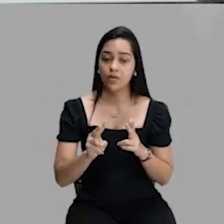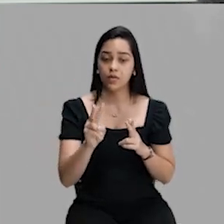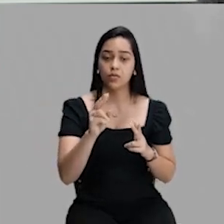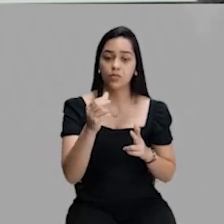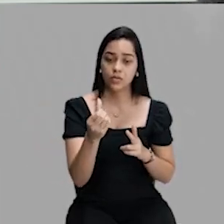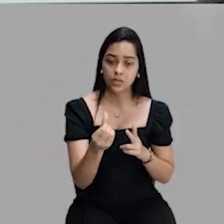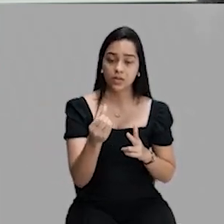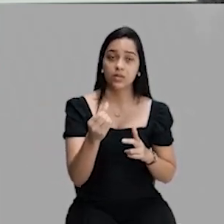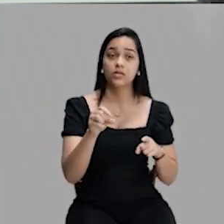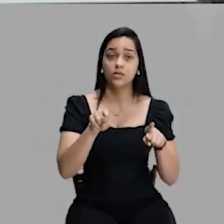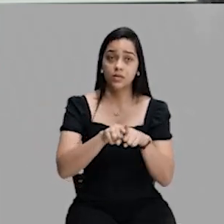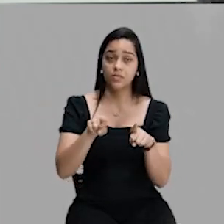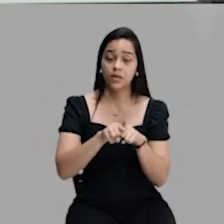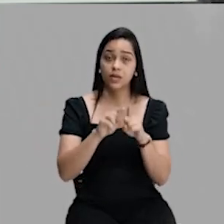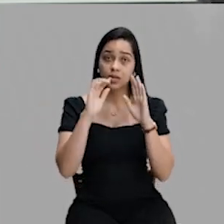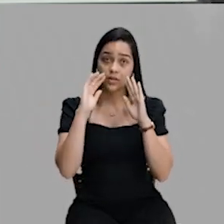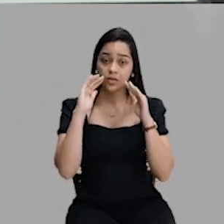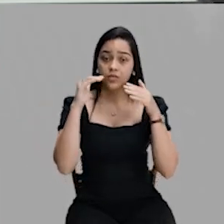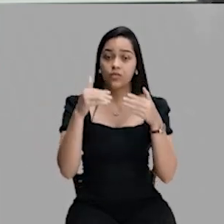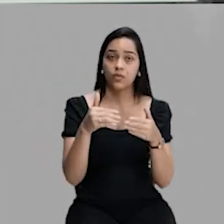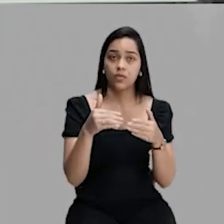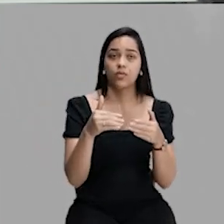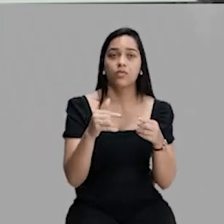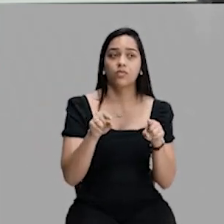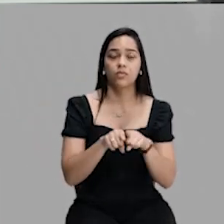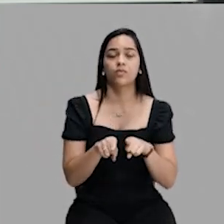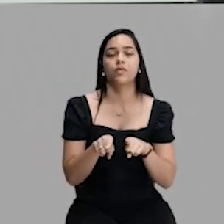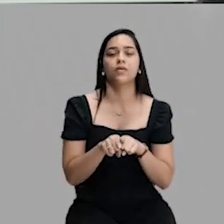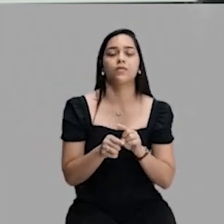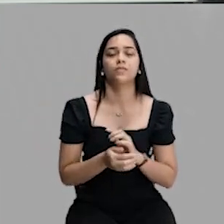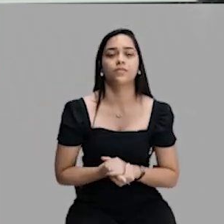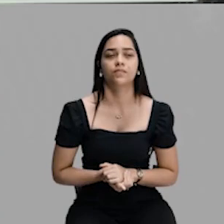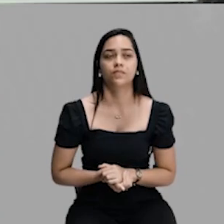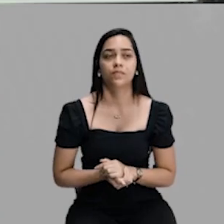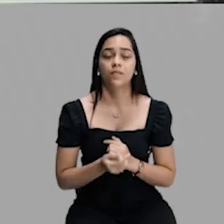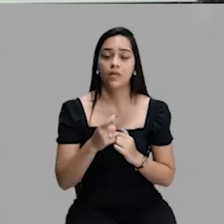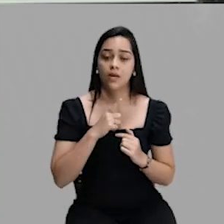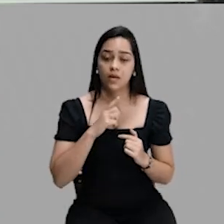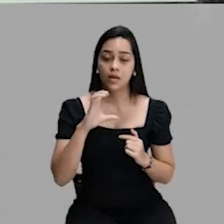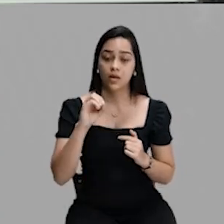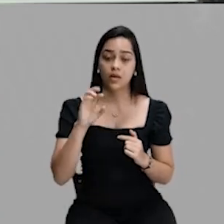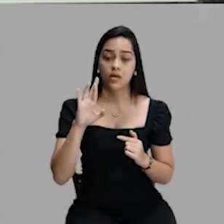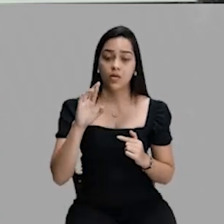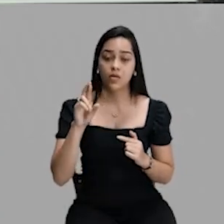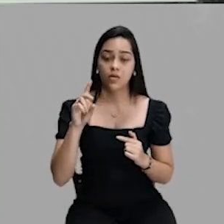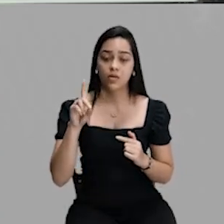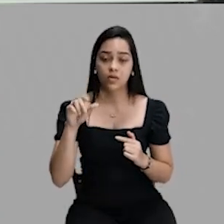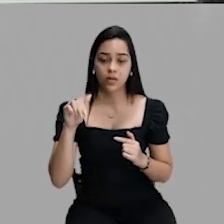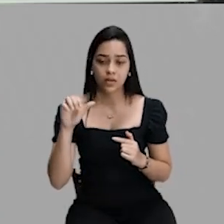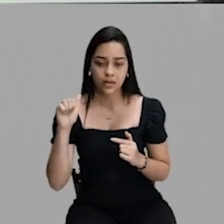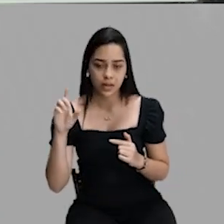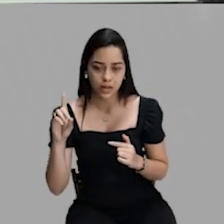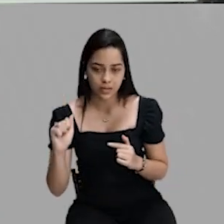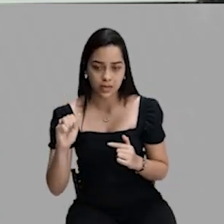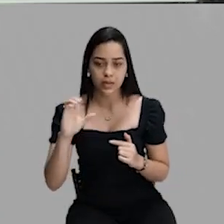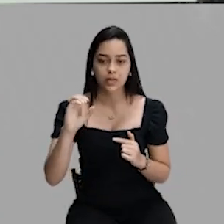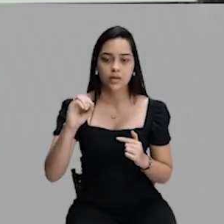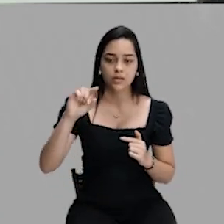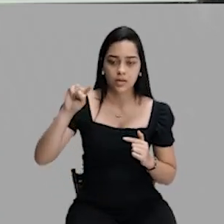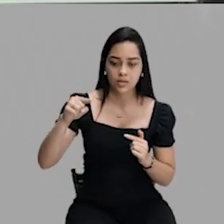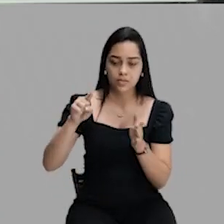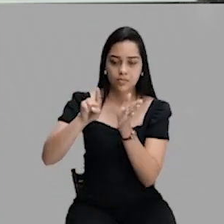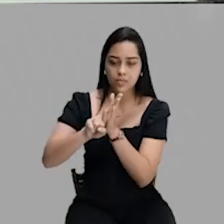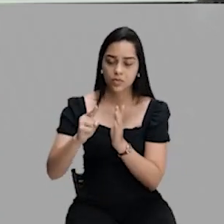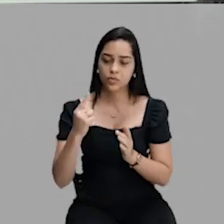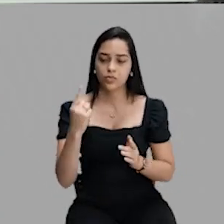6. E ele falou que esse foco aqui, galera, tem coordenada 0 e menos 1.